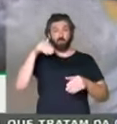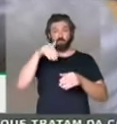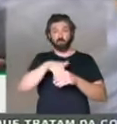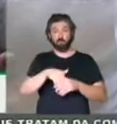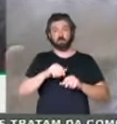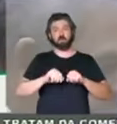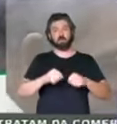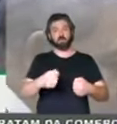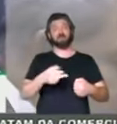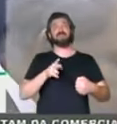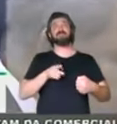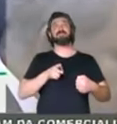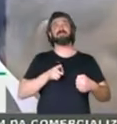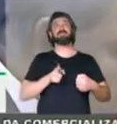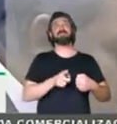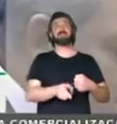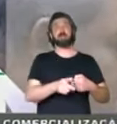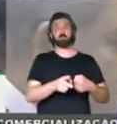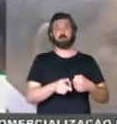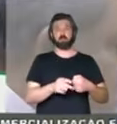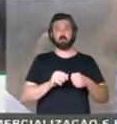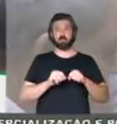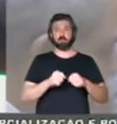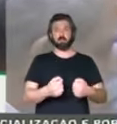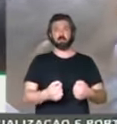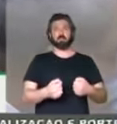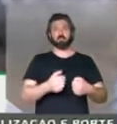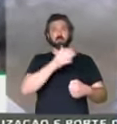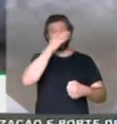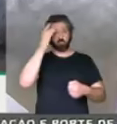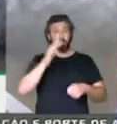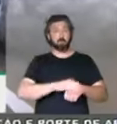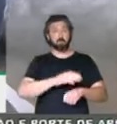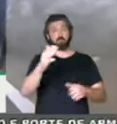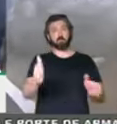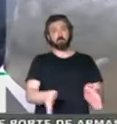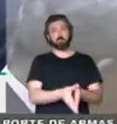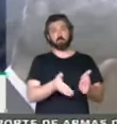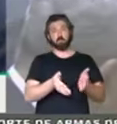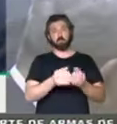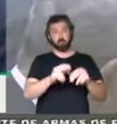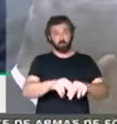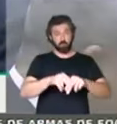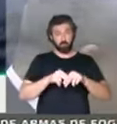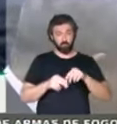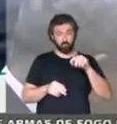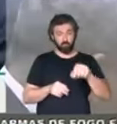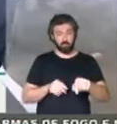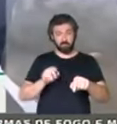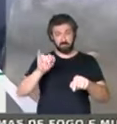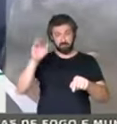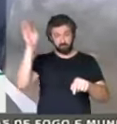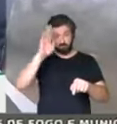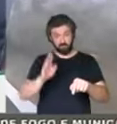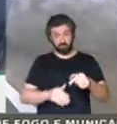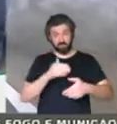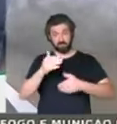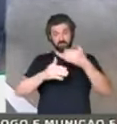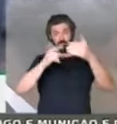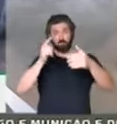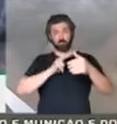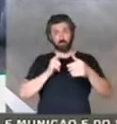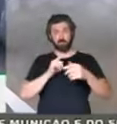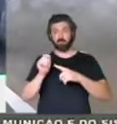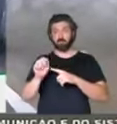é em defesa e sempre será nesta casa do menos favorecido e, nesse caso, se o Brasil cresce, ele vai